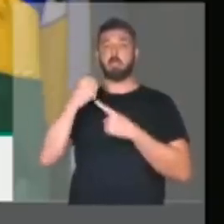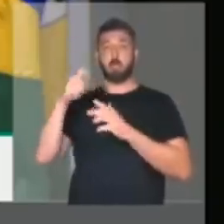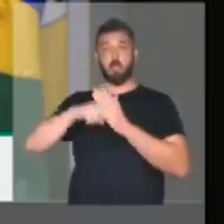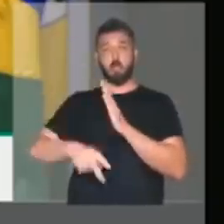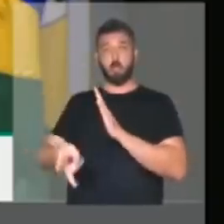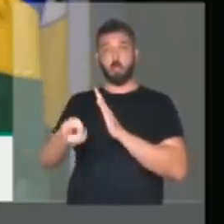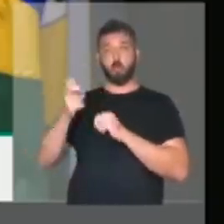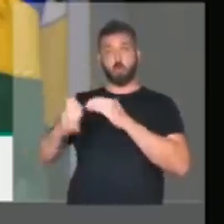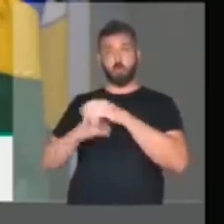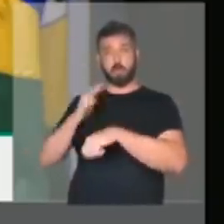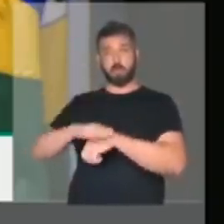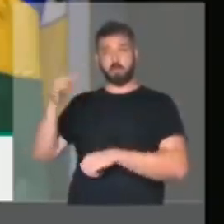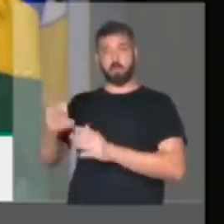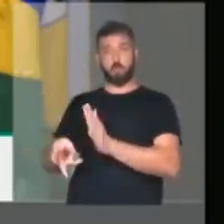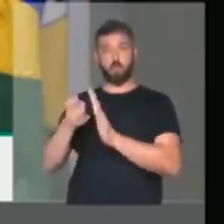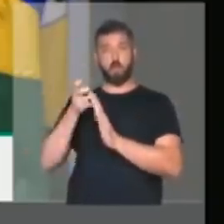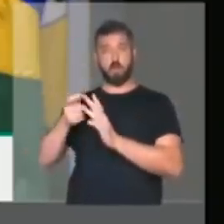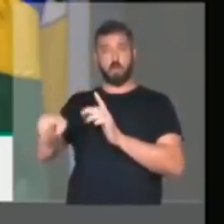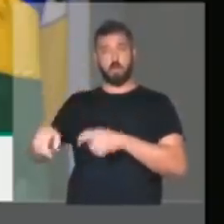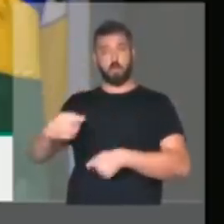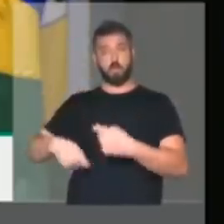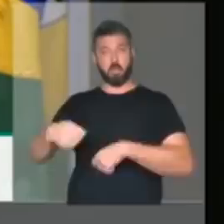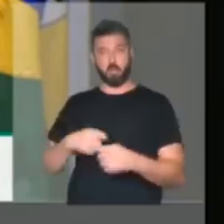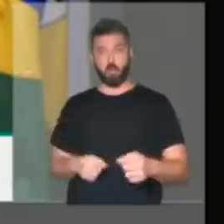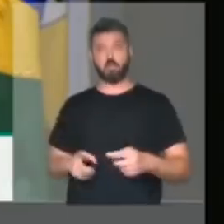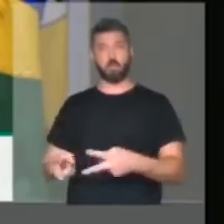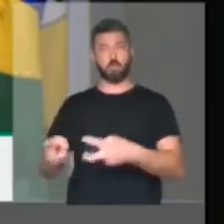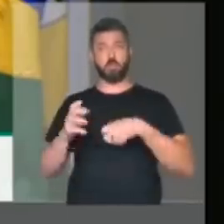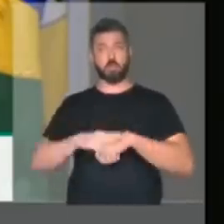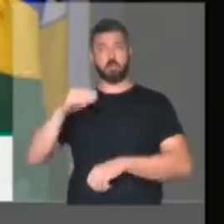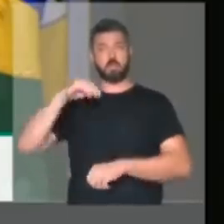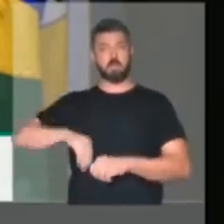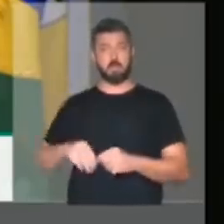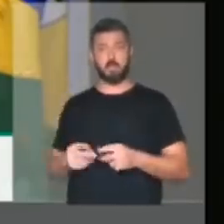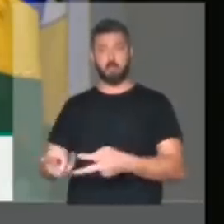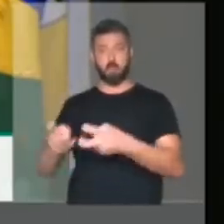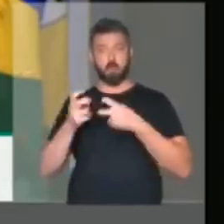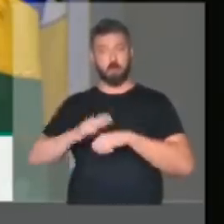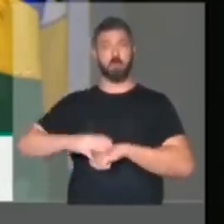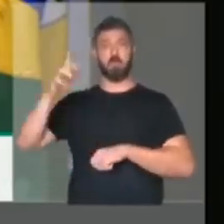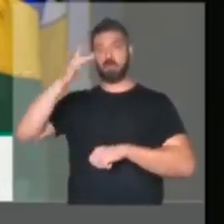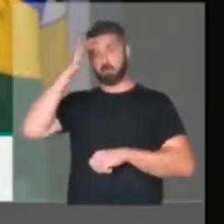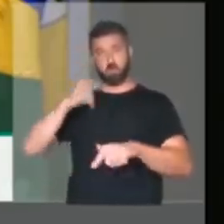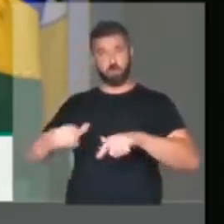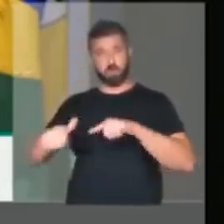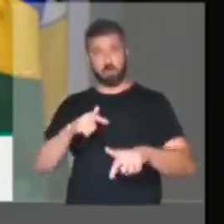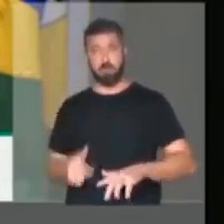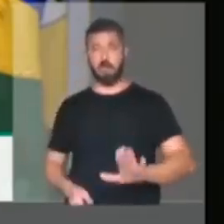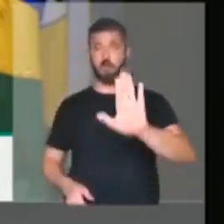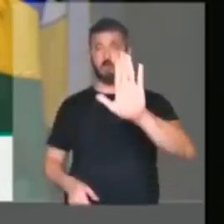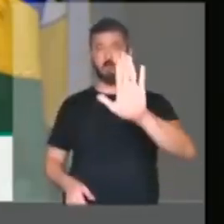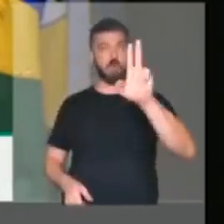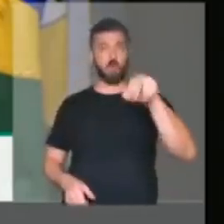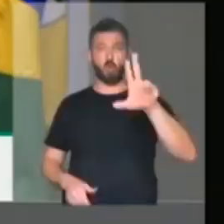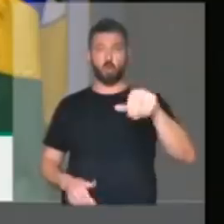tributar mais as empresas, em tributar mais o agronegócio, em tributar mais a folha de pagamento, em tributar mais o trabalhador, mas nunca